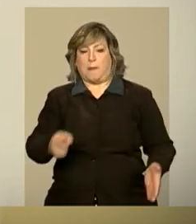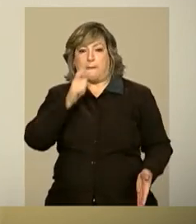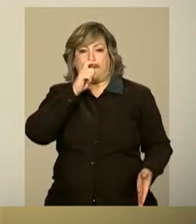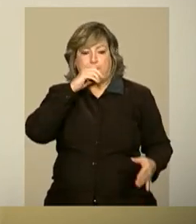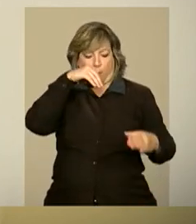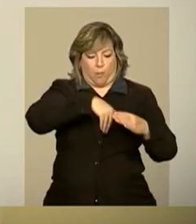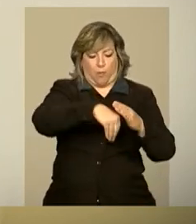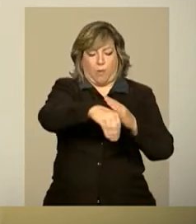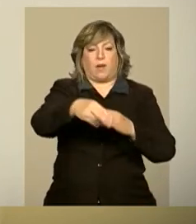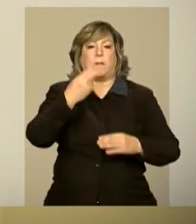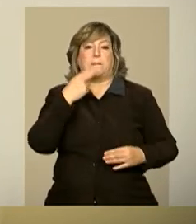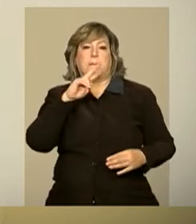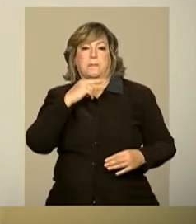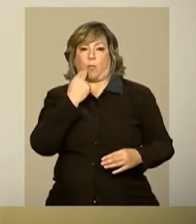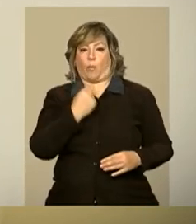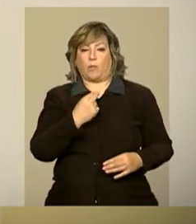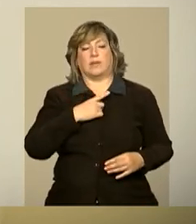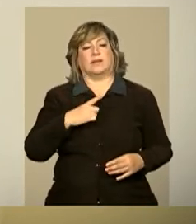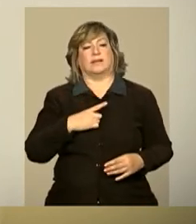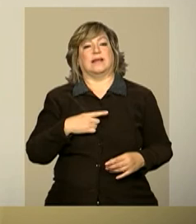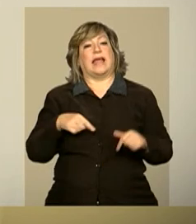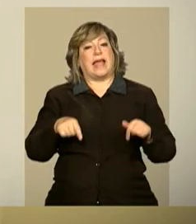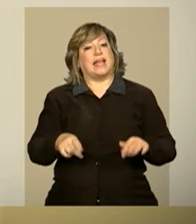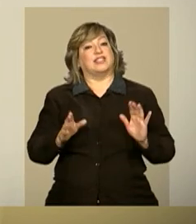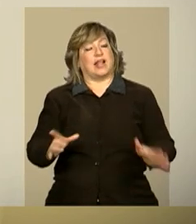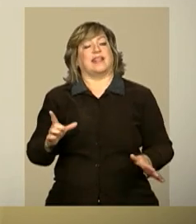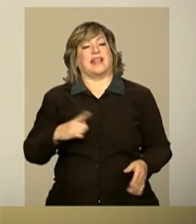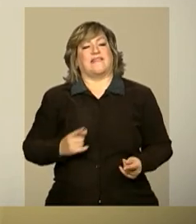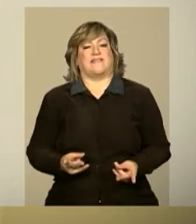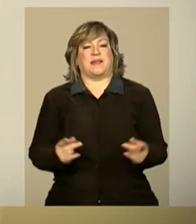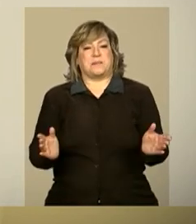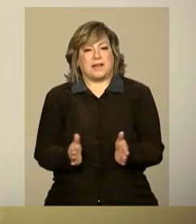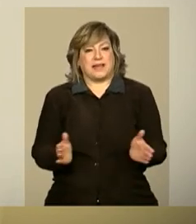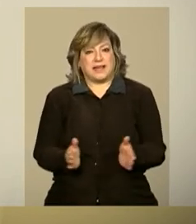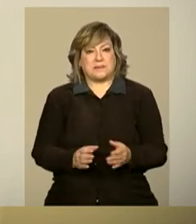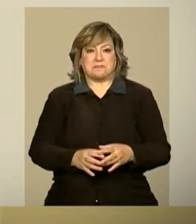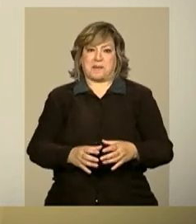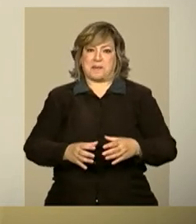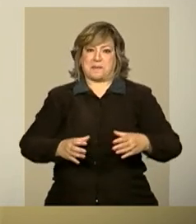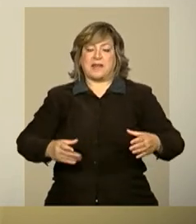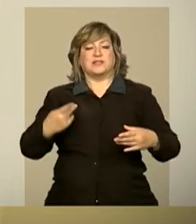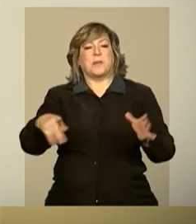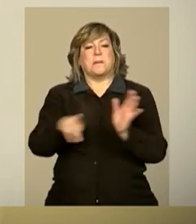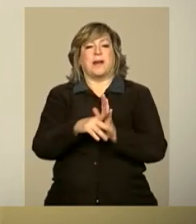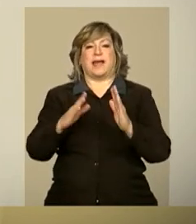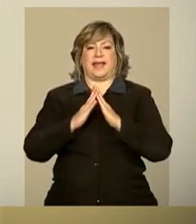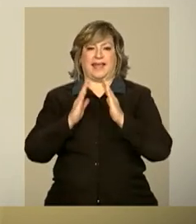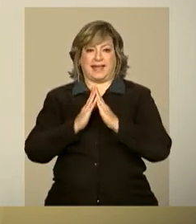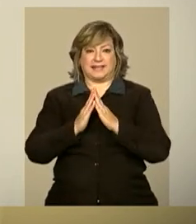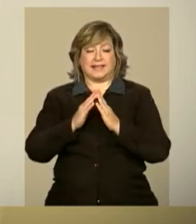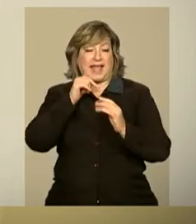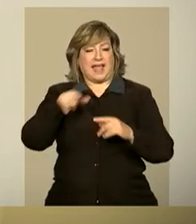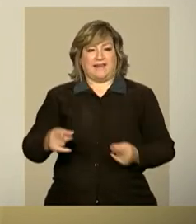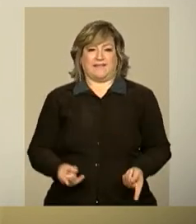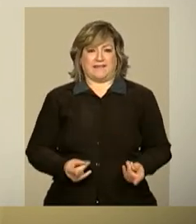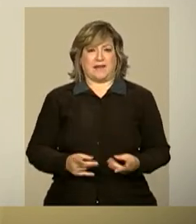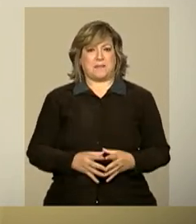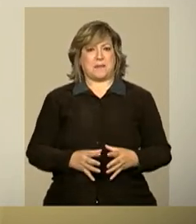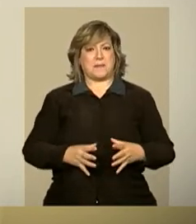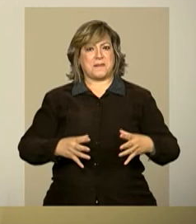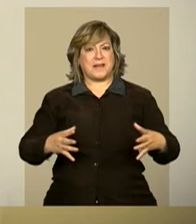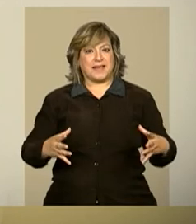armazenar picolé agora ela já tem uma pequena vendinha que fica na sua própria casa as vendas da dona odênia